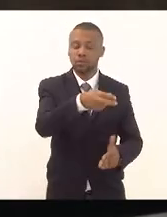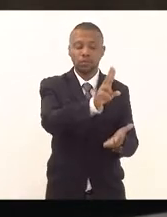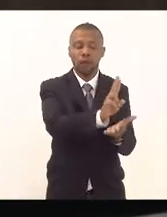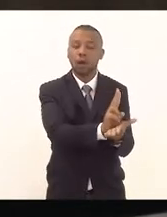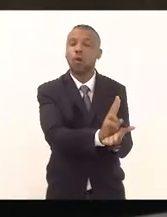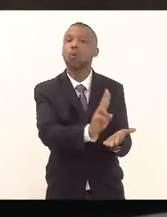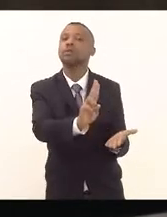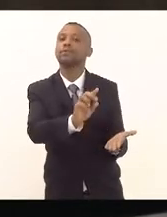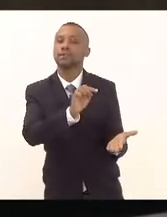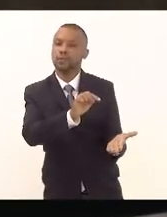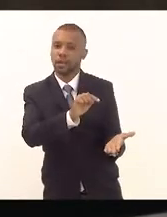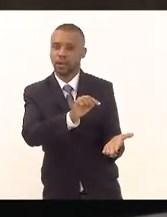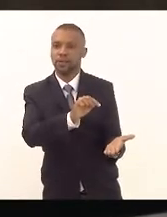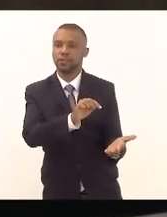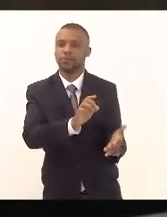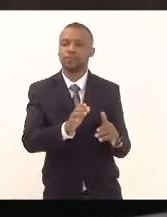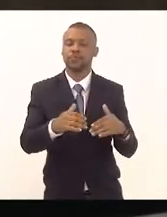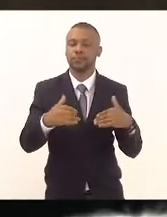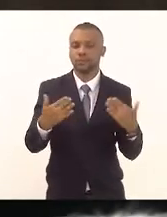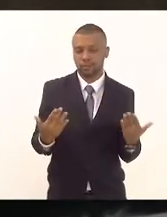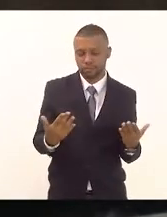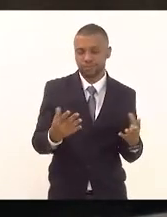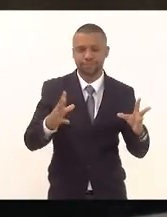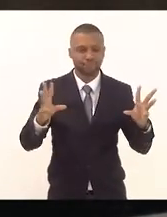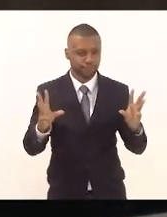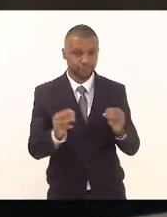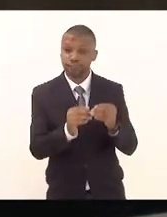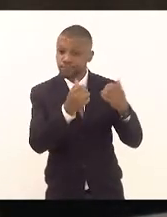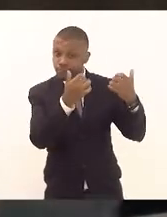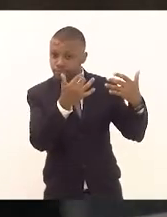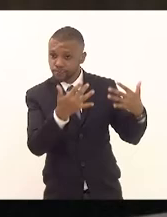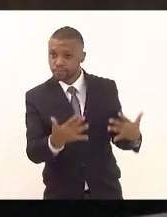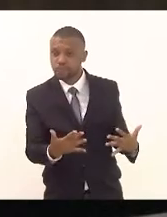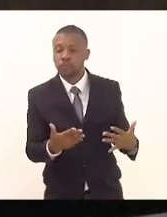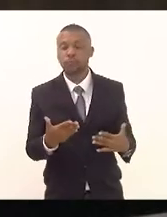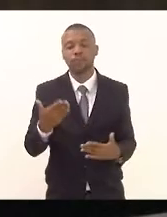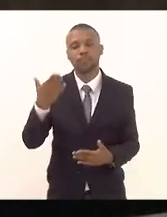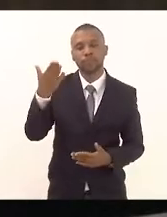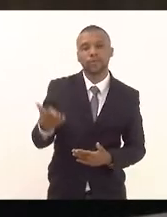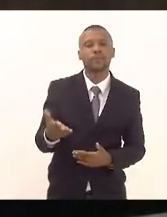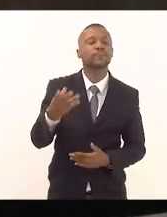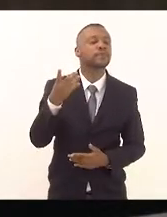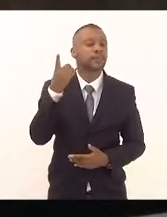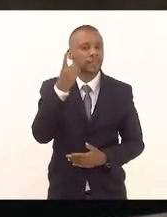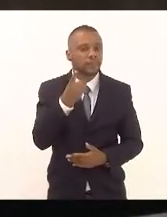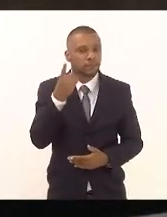universidade. Assim posto, deputado